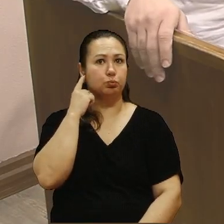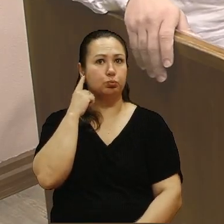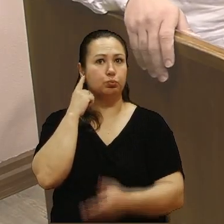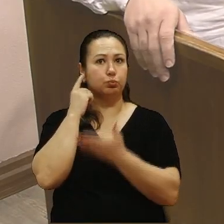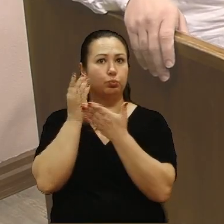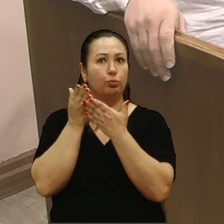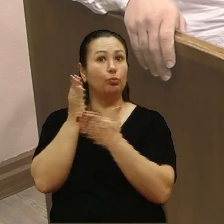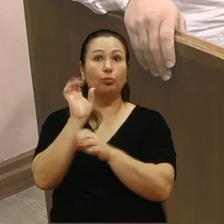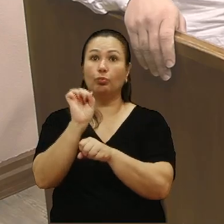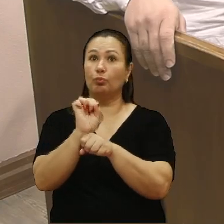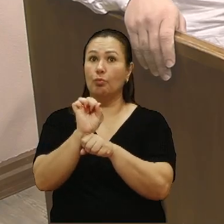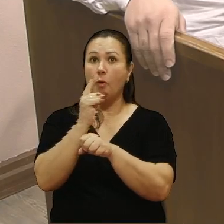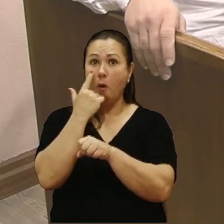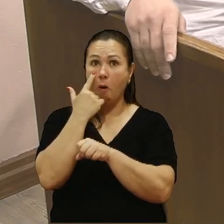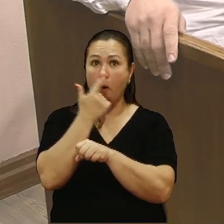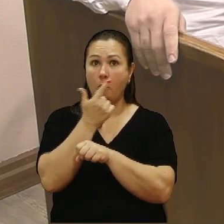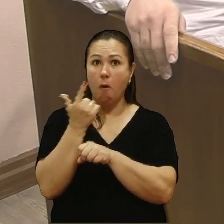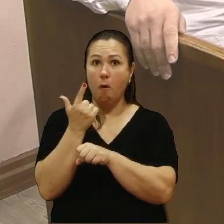Escutem.